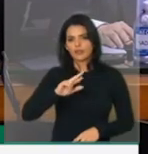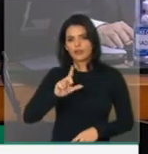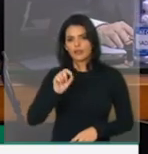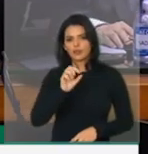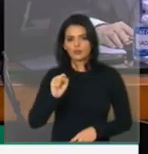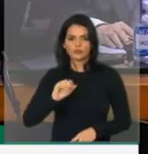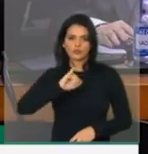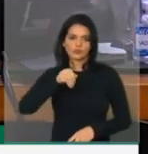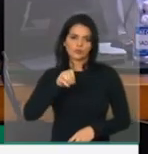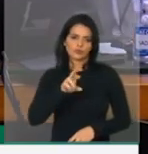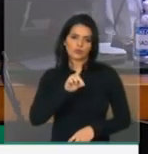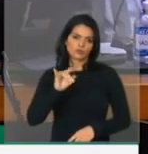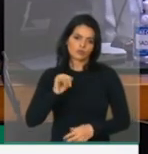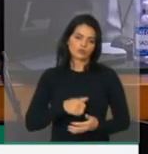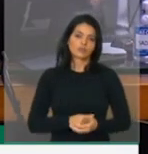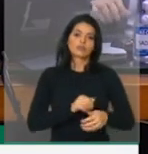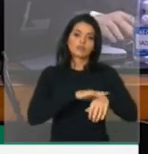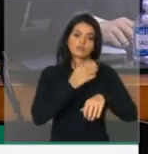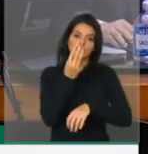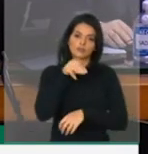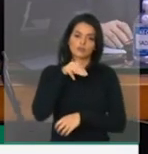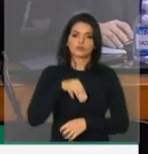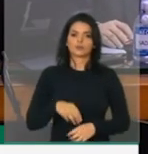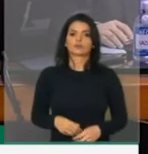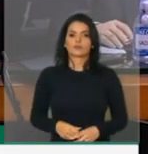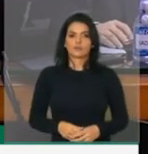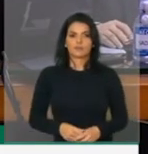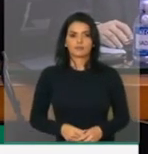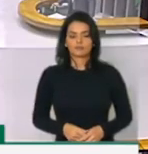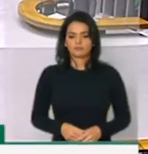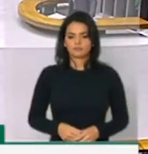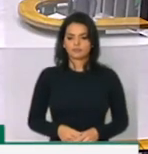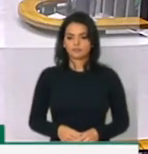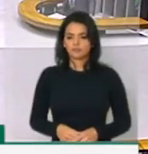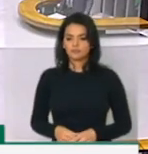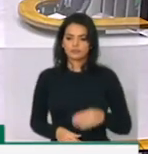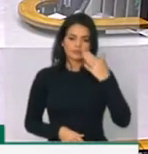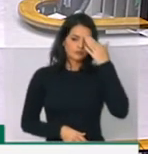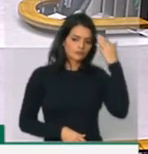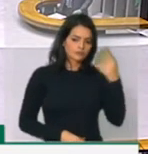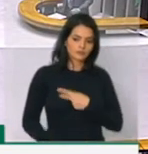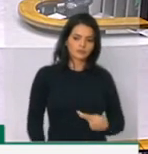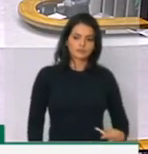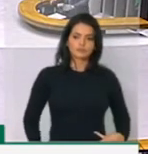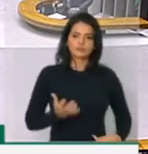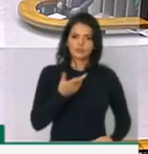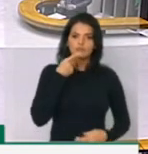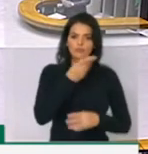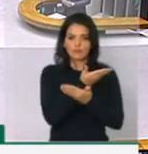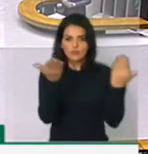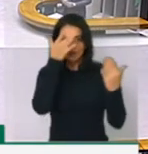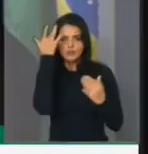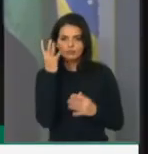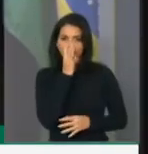e do Carlos Jordy que tem o tempo regimental de três minutos obrigado senhor presidente eu quero falar com todos que nos